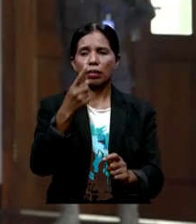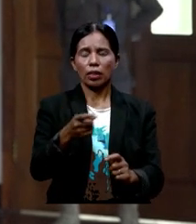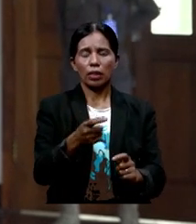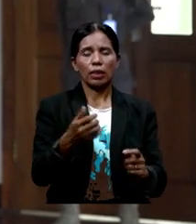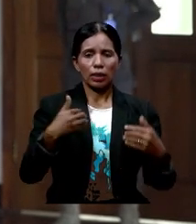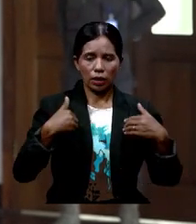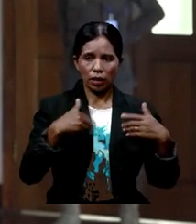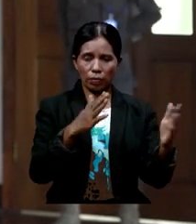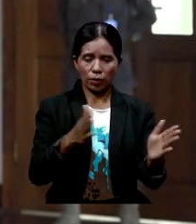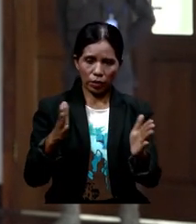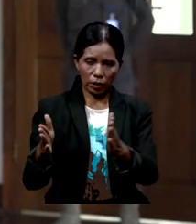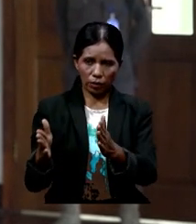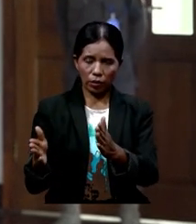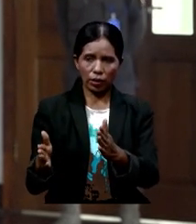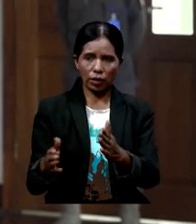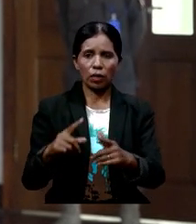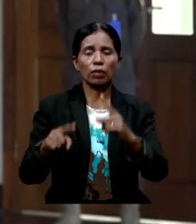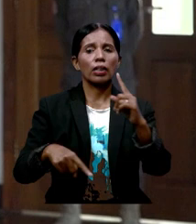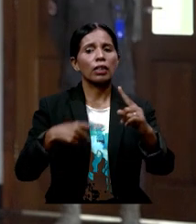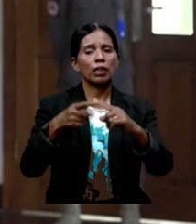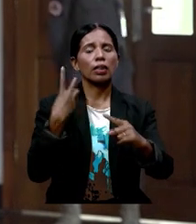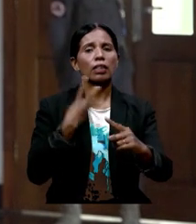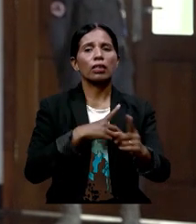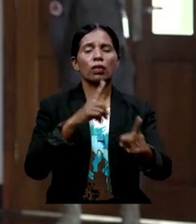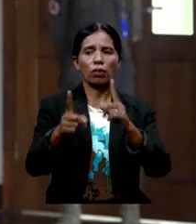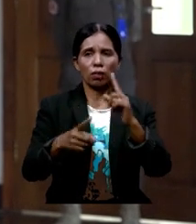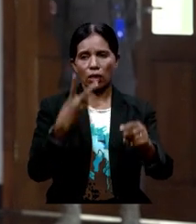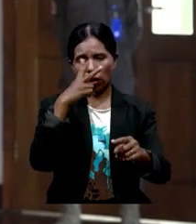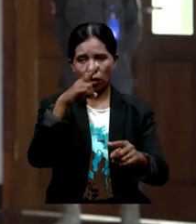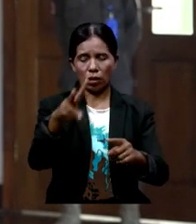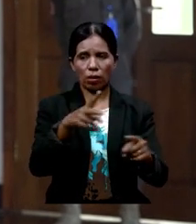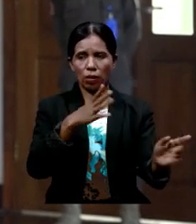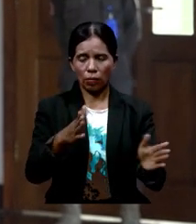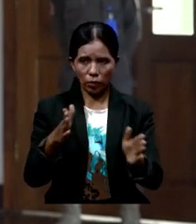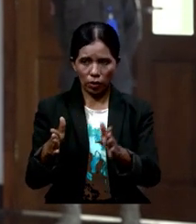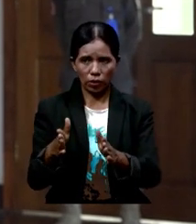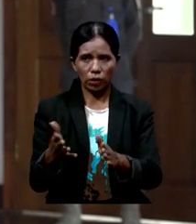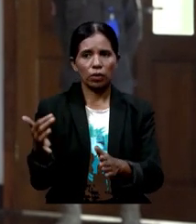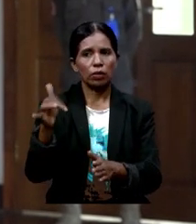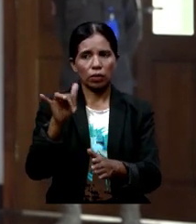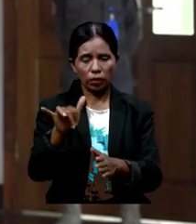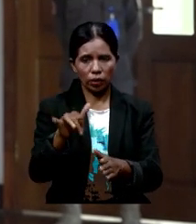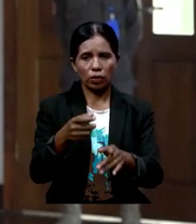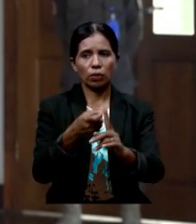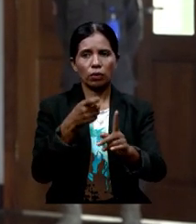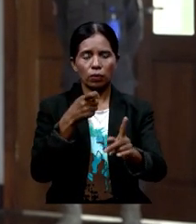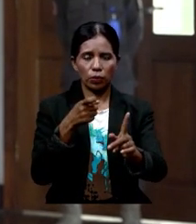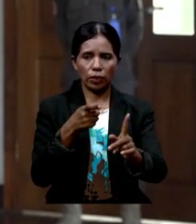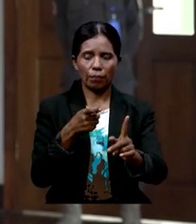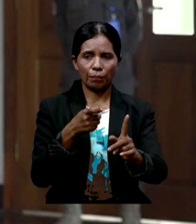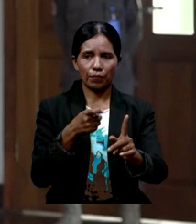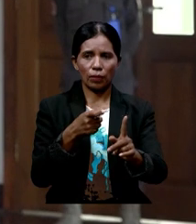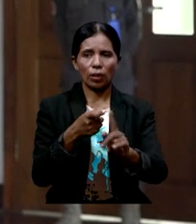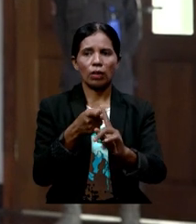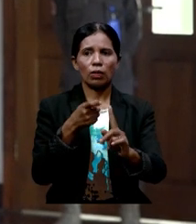idane. Mas quando vai ir a ida kulia o processo nebe que mai asal sempre mai